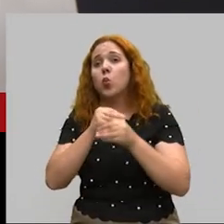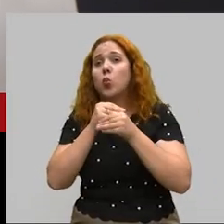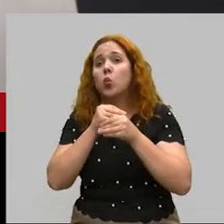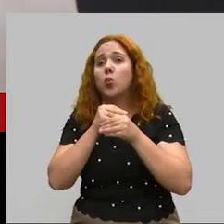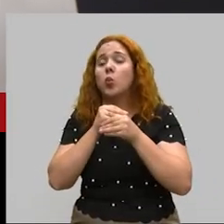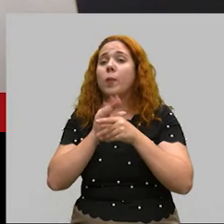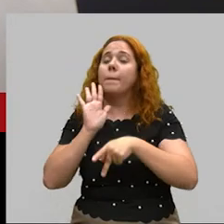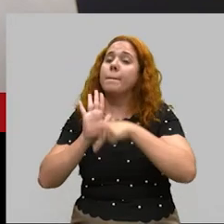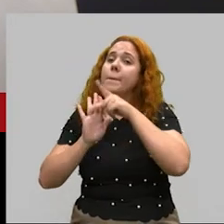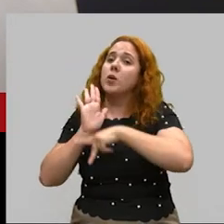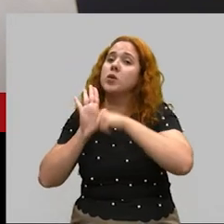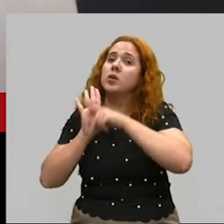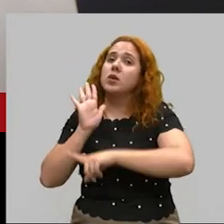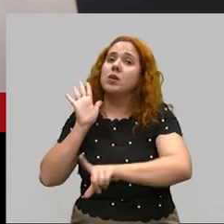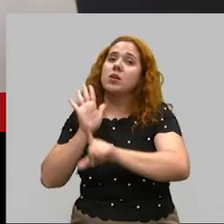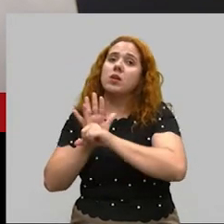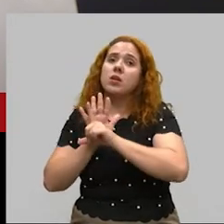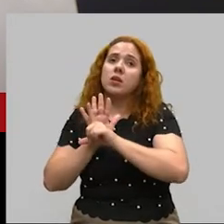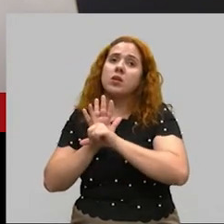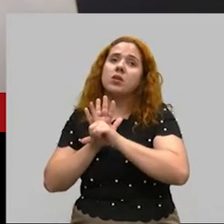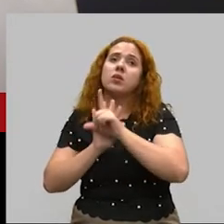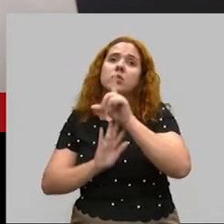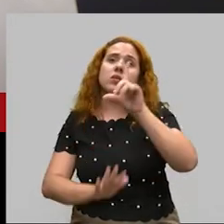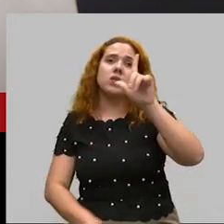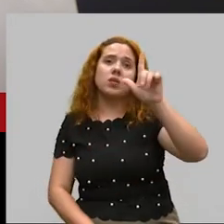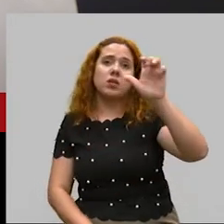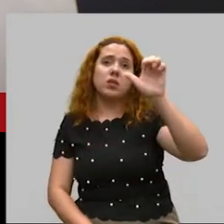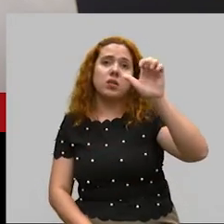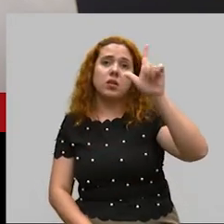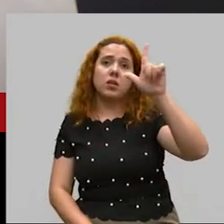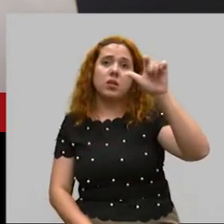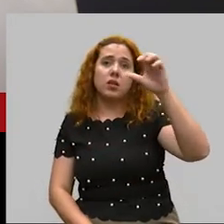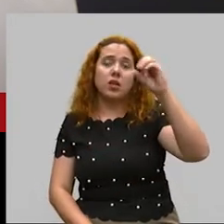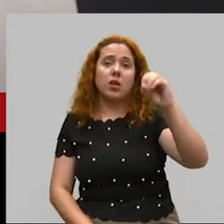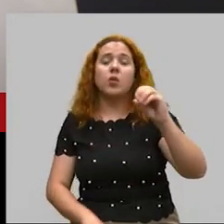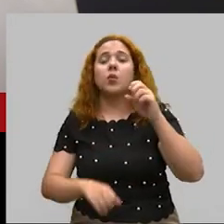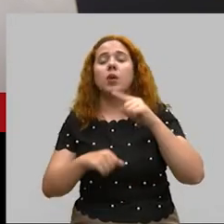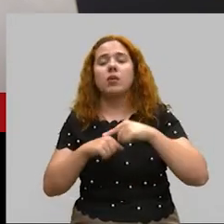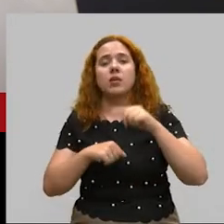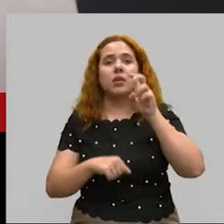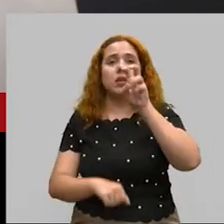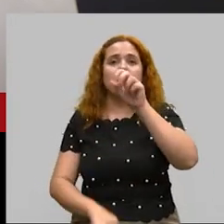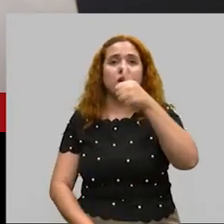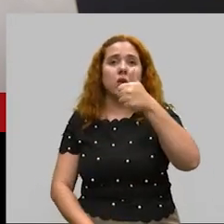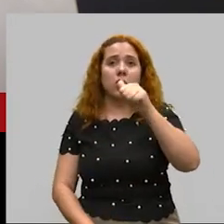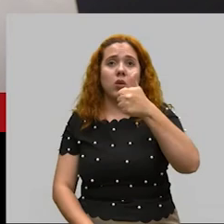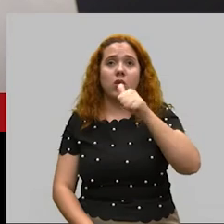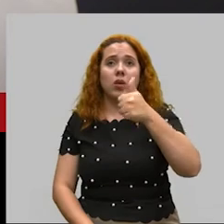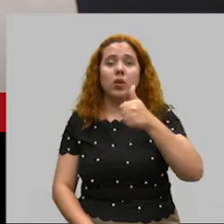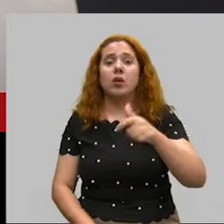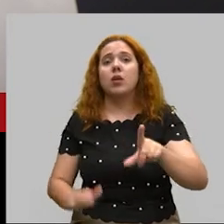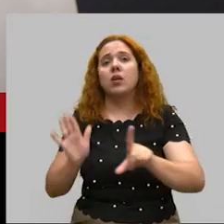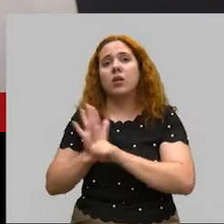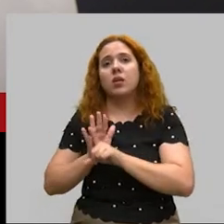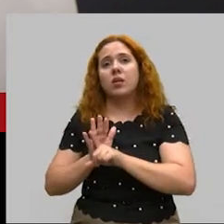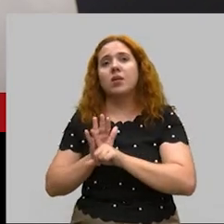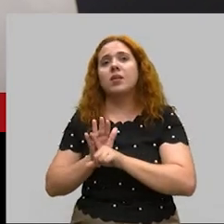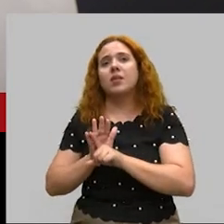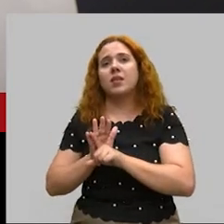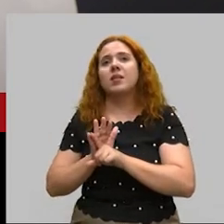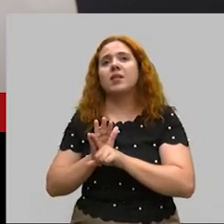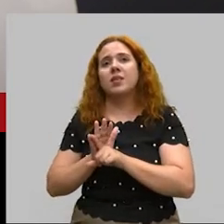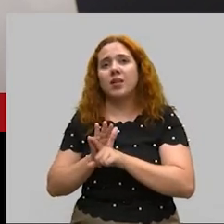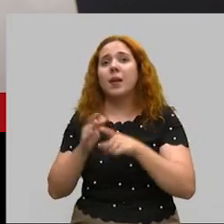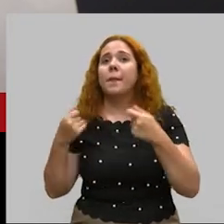projeto de lei do deputado l Eco é o 511 porque se há dificuldade é de legislação a gente tá no lugar